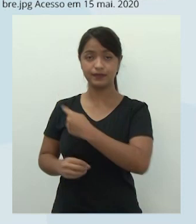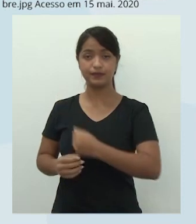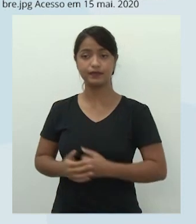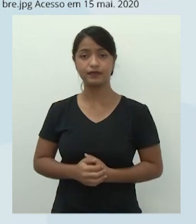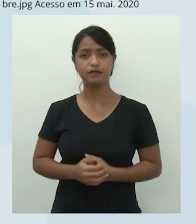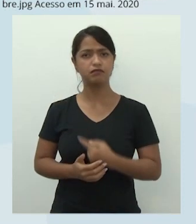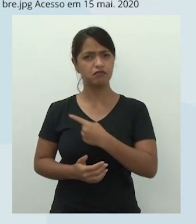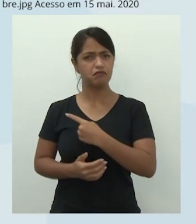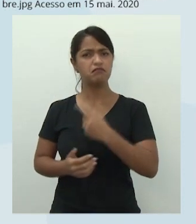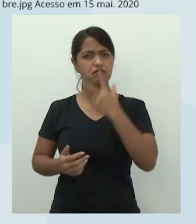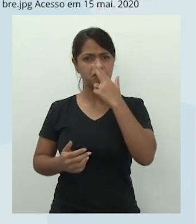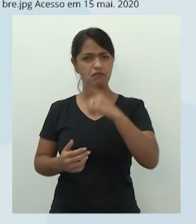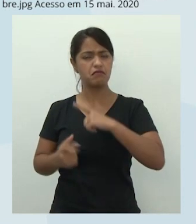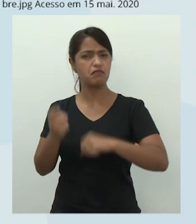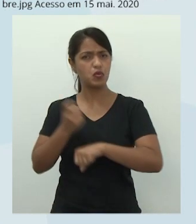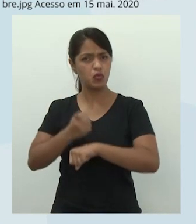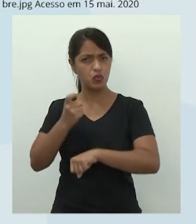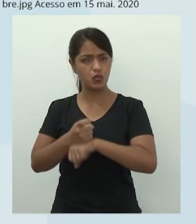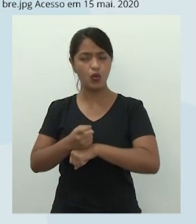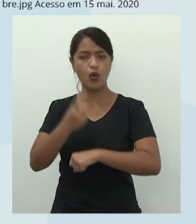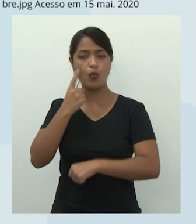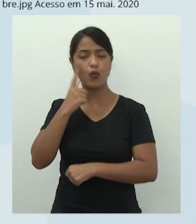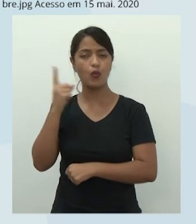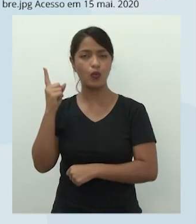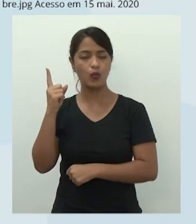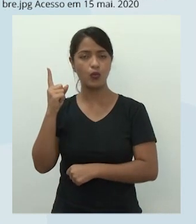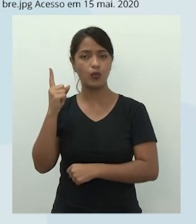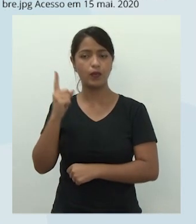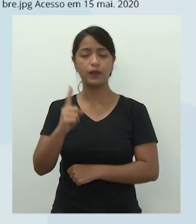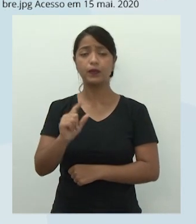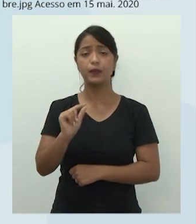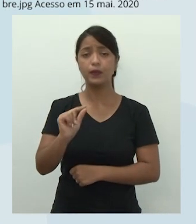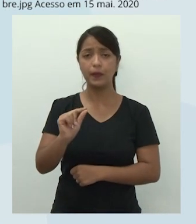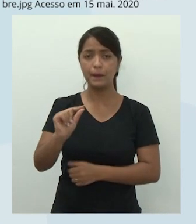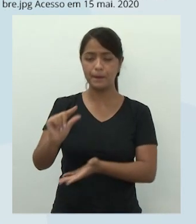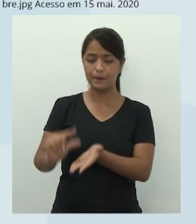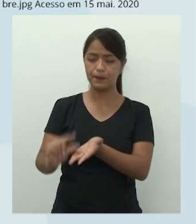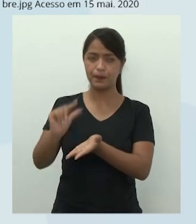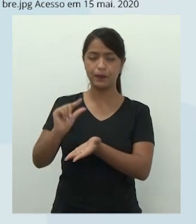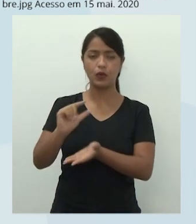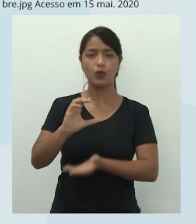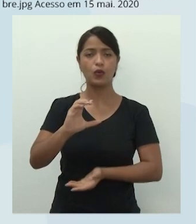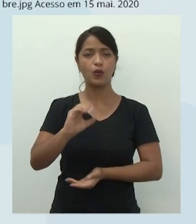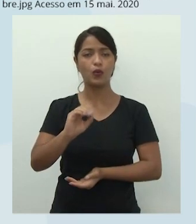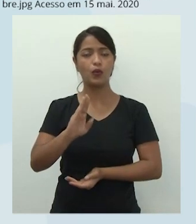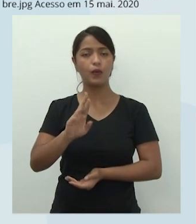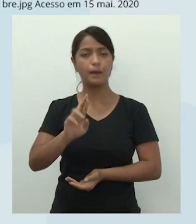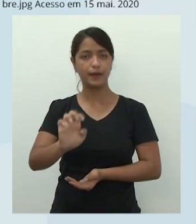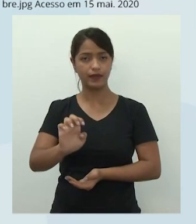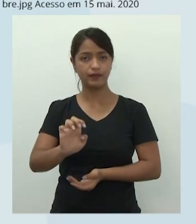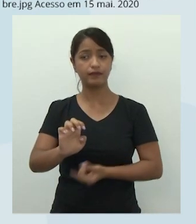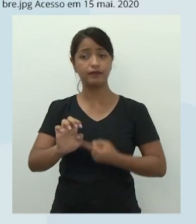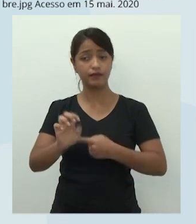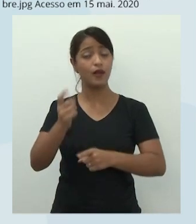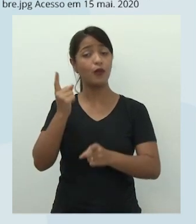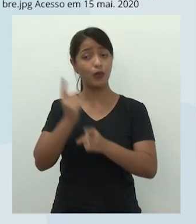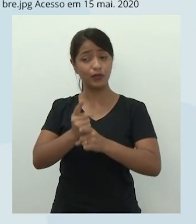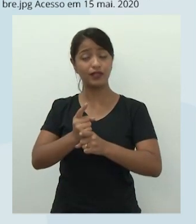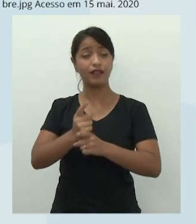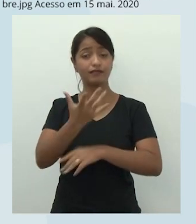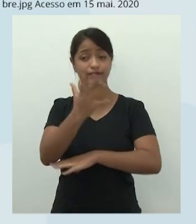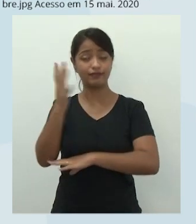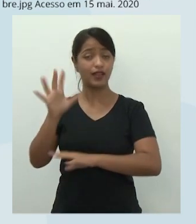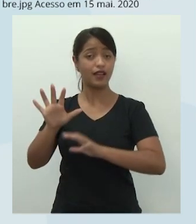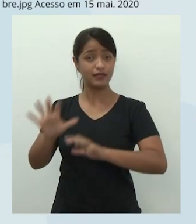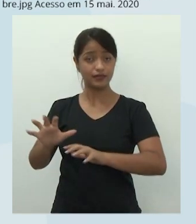quanto bruto, né? Então, na primeira imagem, vocês estão vendo uma pepita de cobre, né? Como ela é extraída da natureza. Depois,